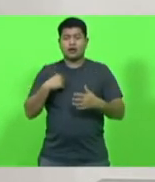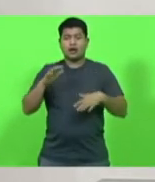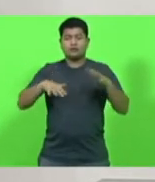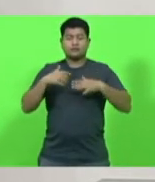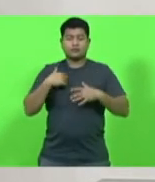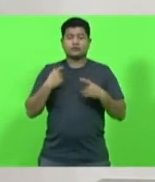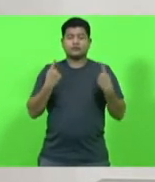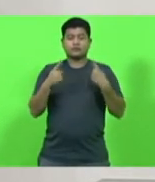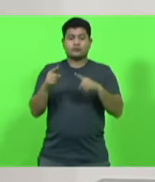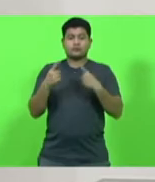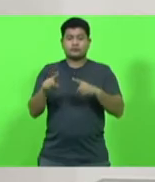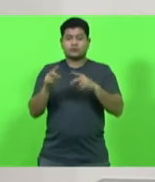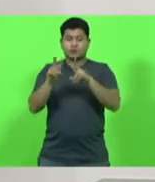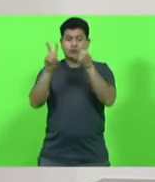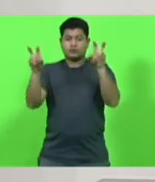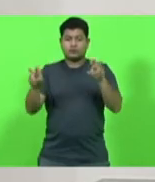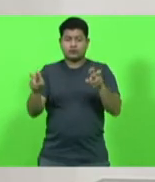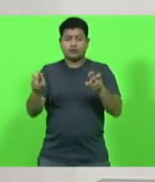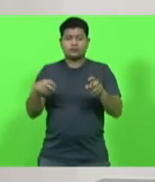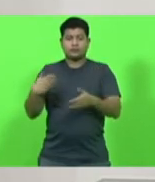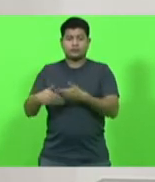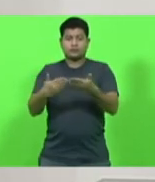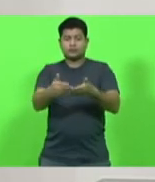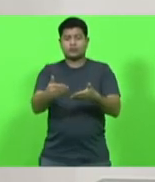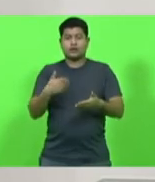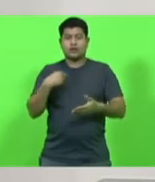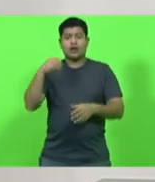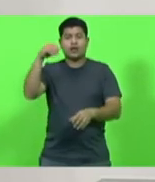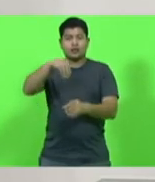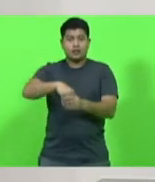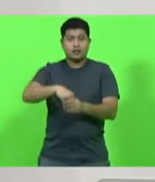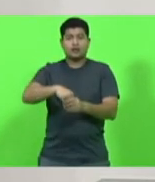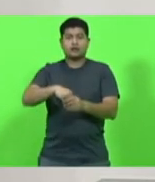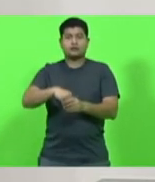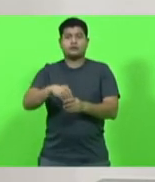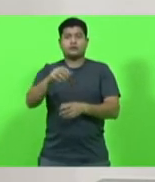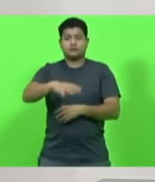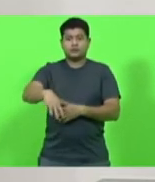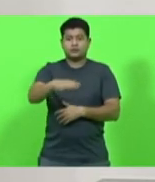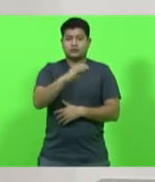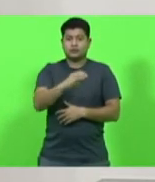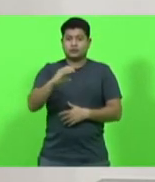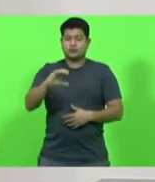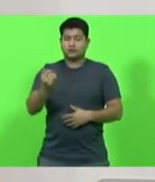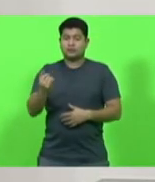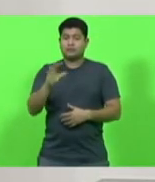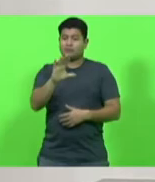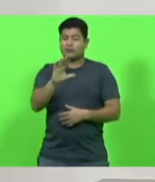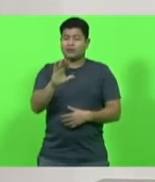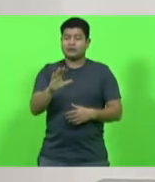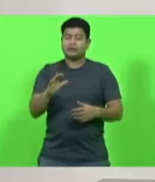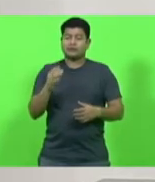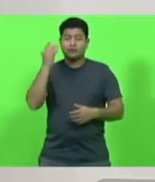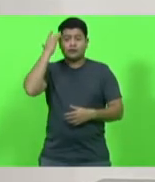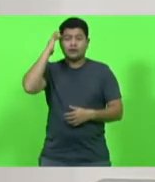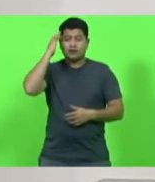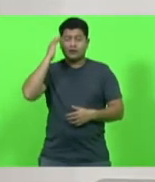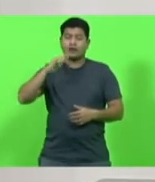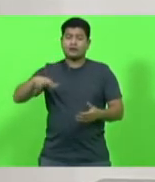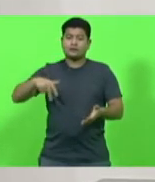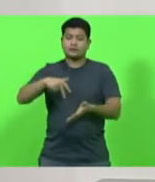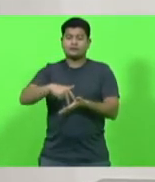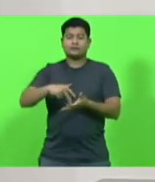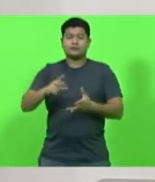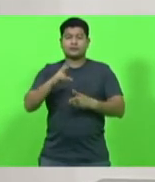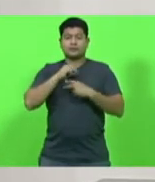na casa, dentro do ambiente da CCJ. Mas, dessa vez, eu acho que esse assunto merece uma